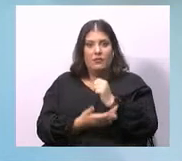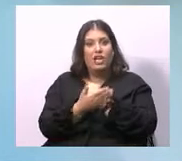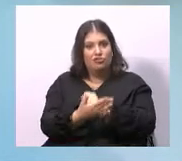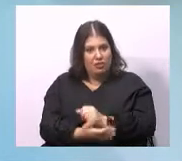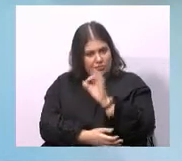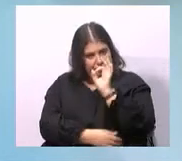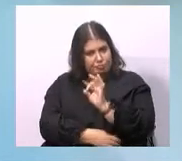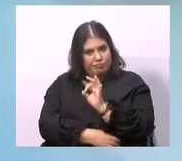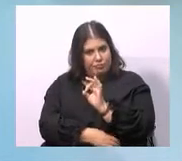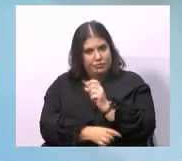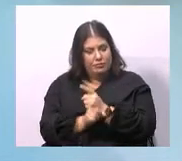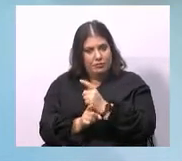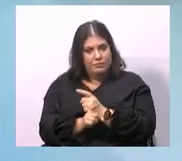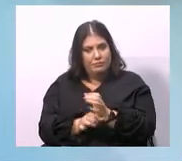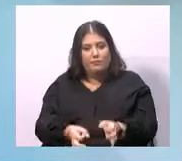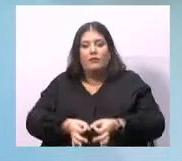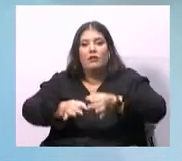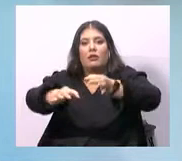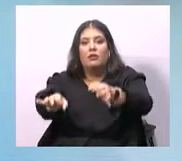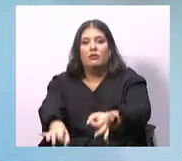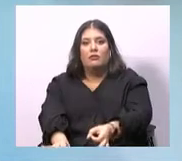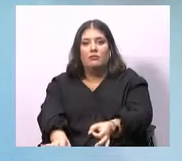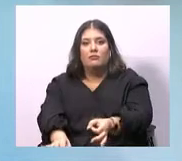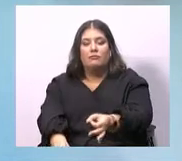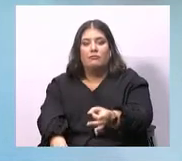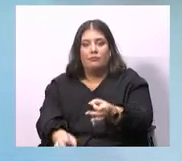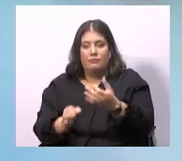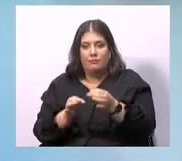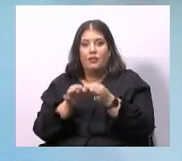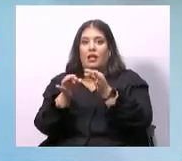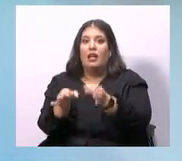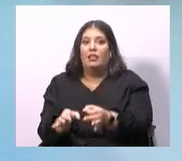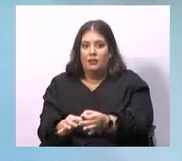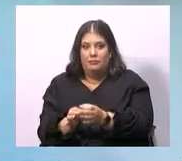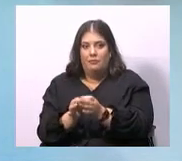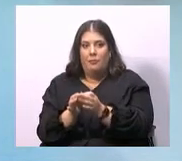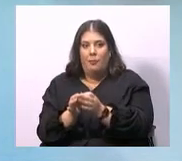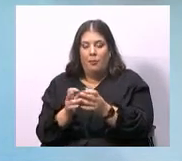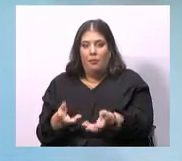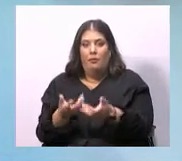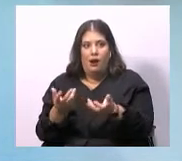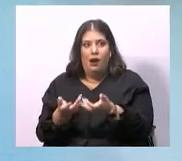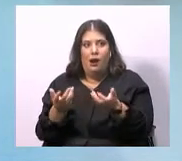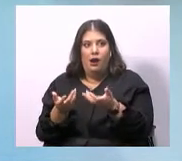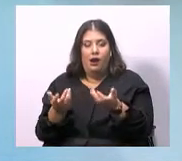ajudaria, pelo menos, a protelar a ida à raspagem do calo, não é? E iria aliviar-lhe a fricção